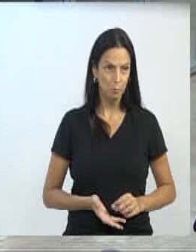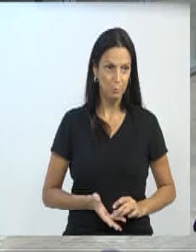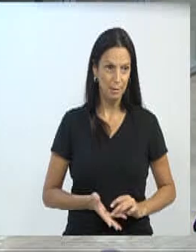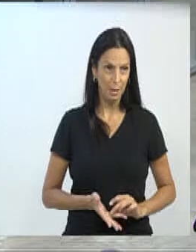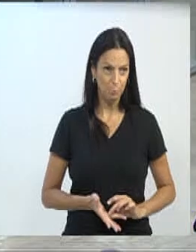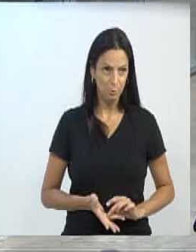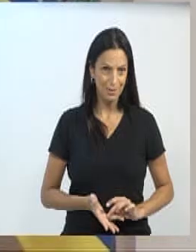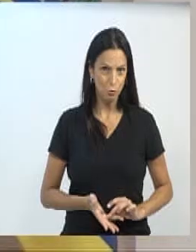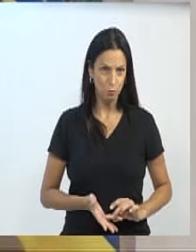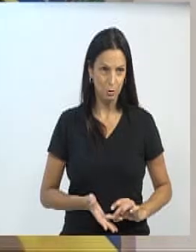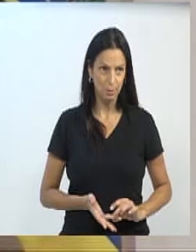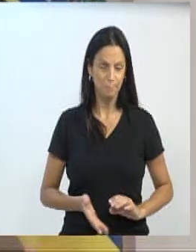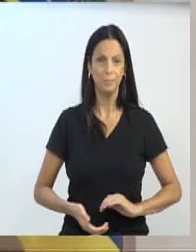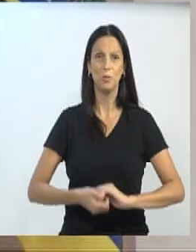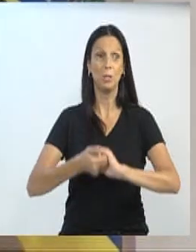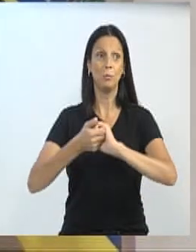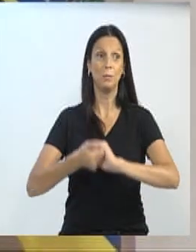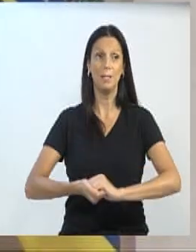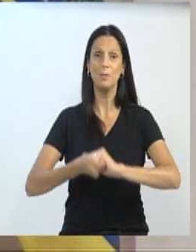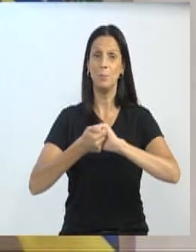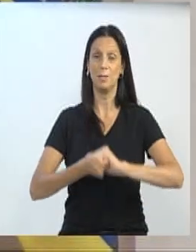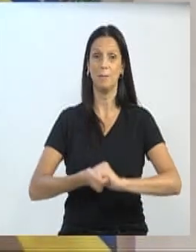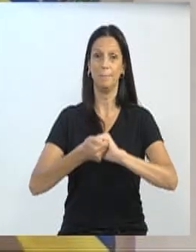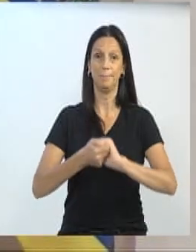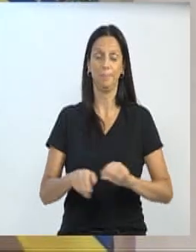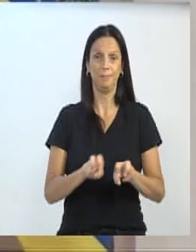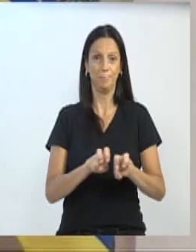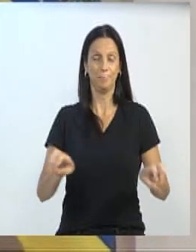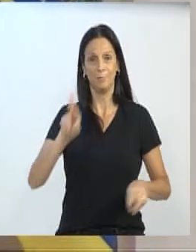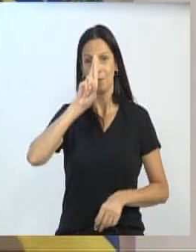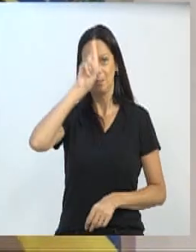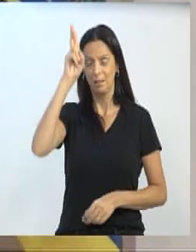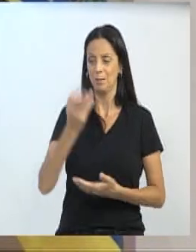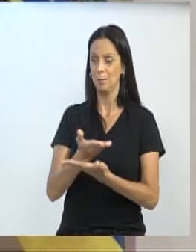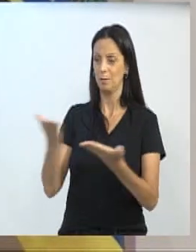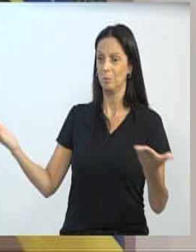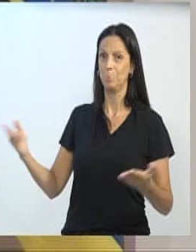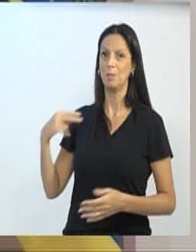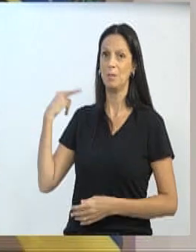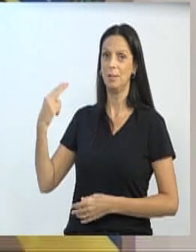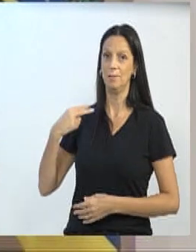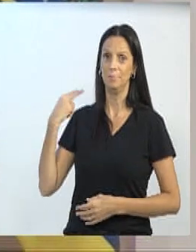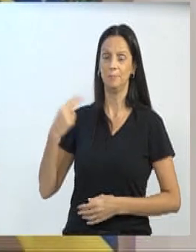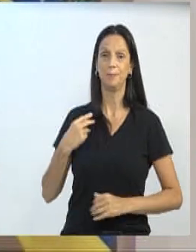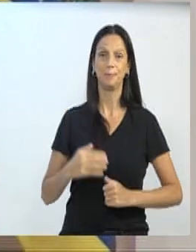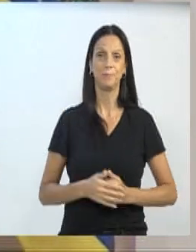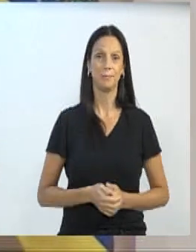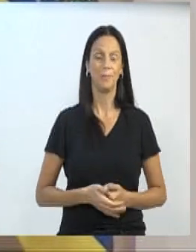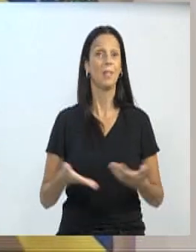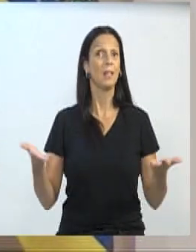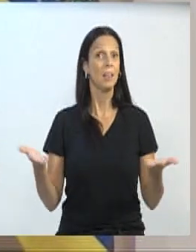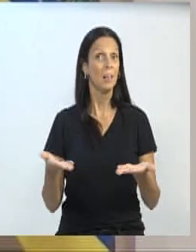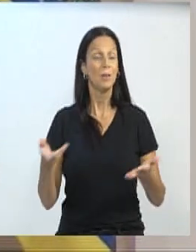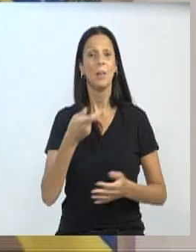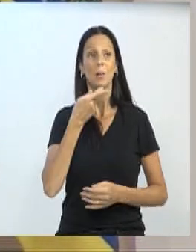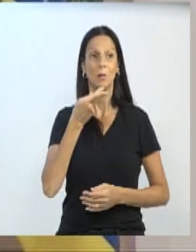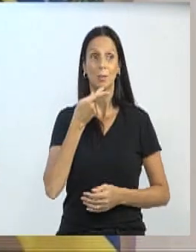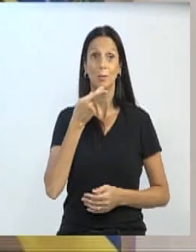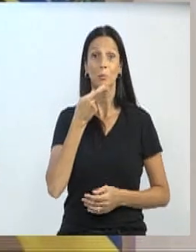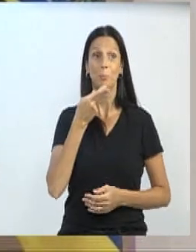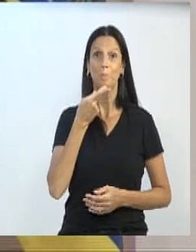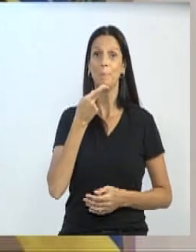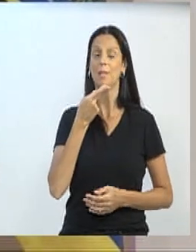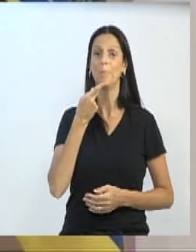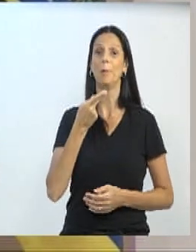quero complementar os colegas vereadores a mesa diretora né e no dia de hoje falar um pouquinho sobre a nossa agenda